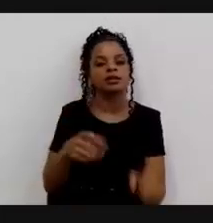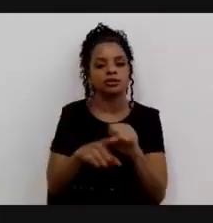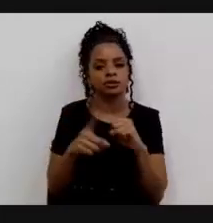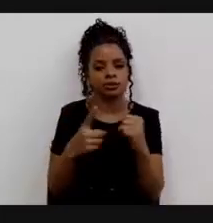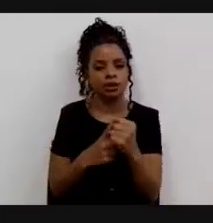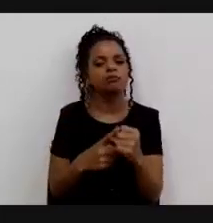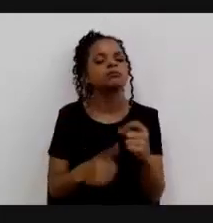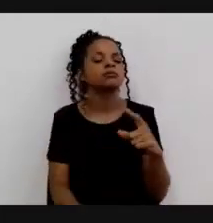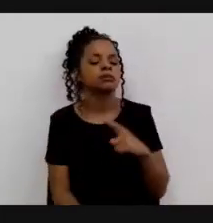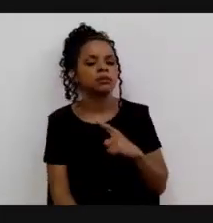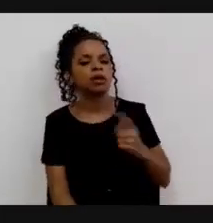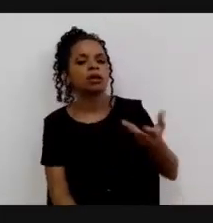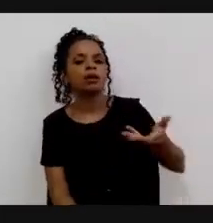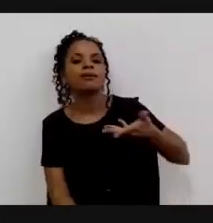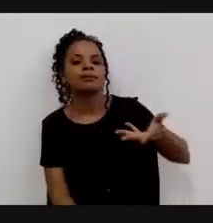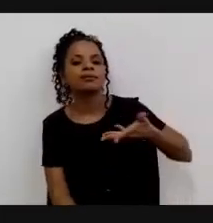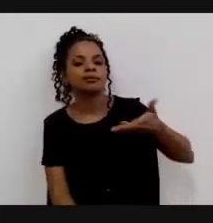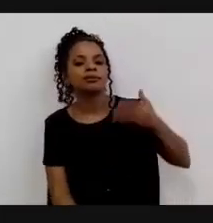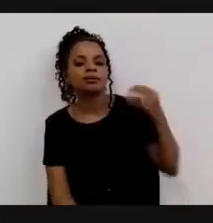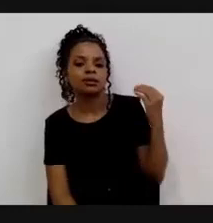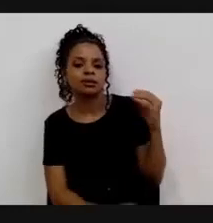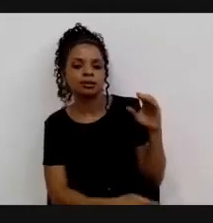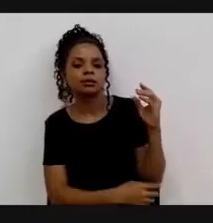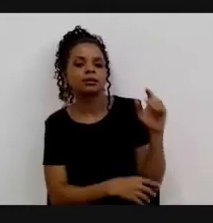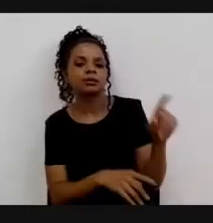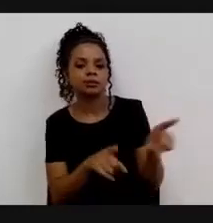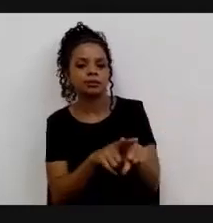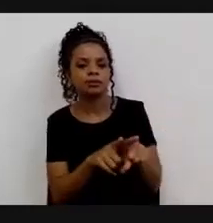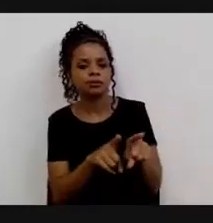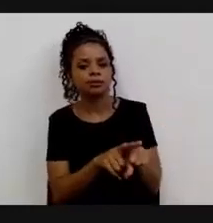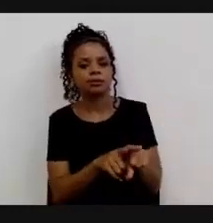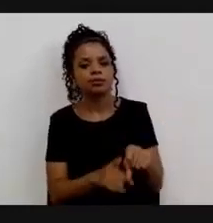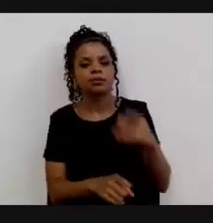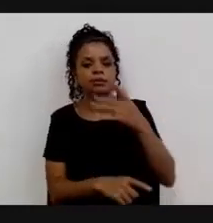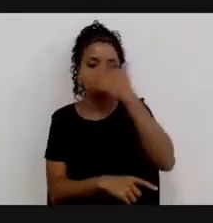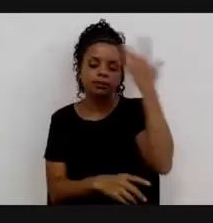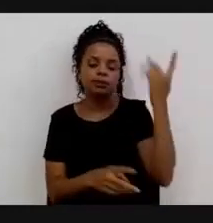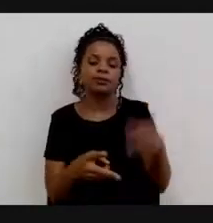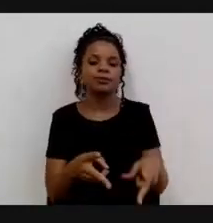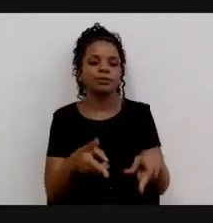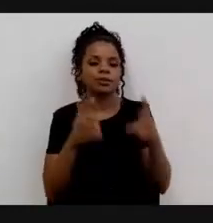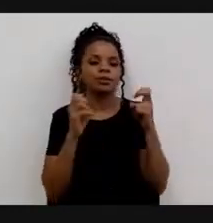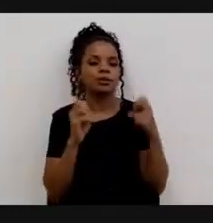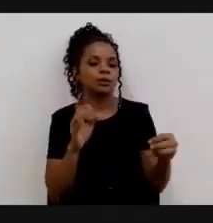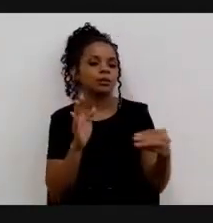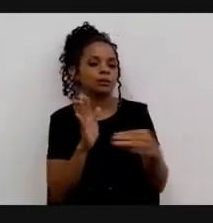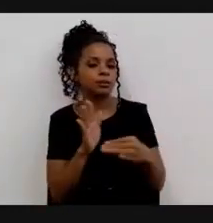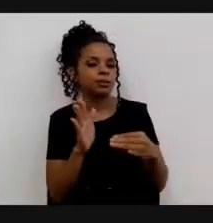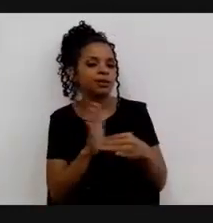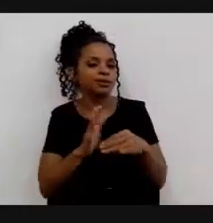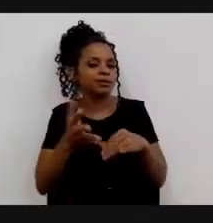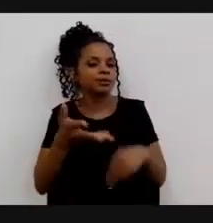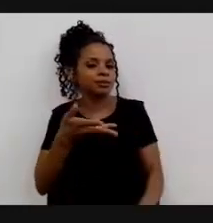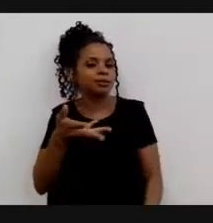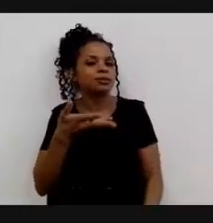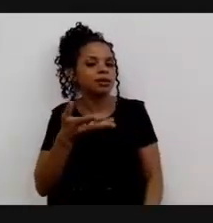na ciência também funciona assim, tá? As pessoas vão vendo aqueles métodos que aceleram os resultados dela e vão dando preferência para aqueles métodos